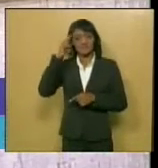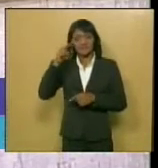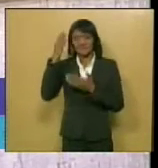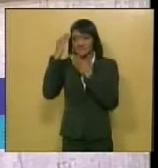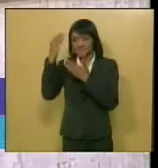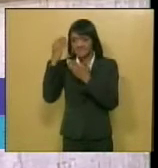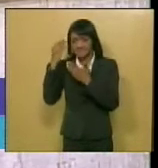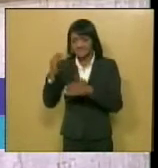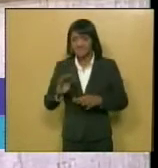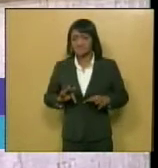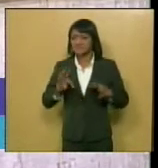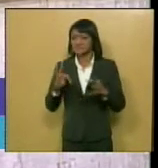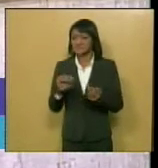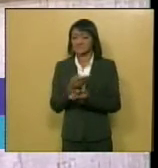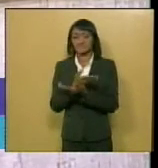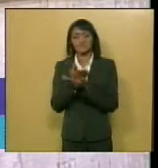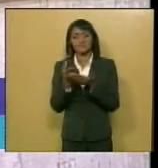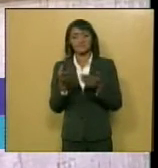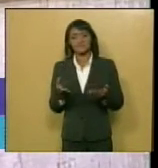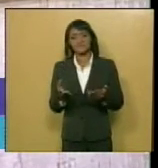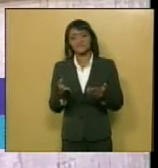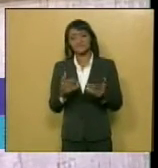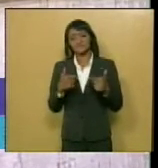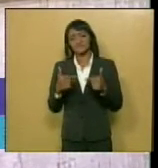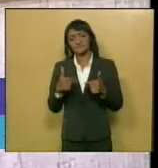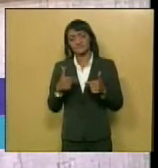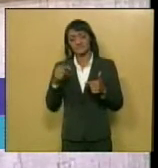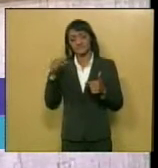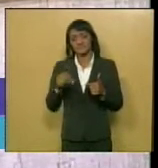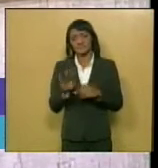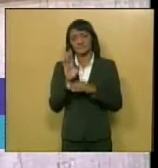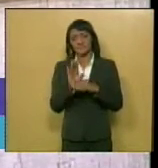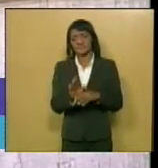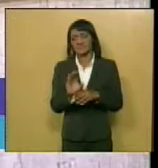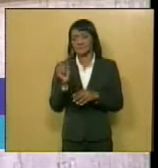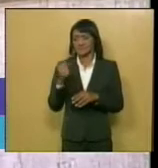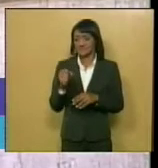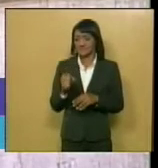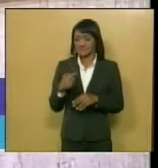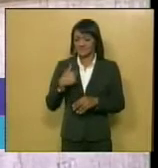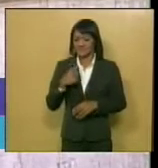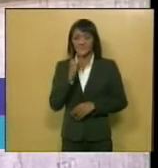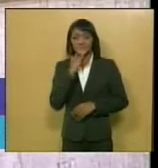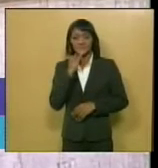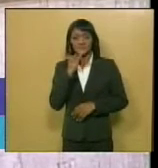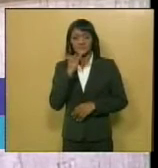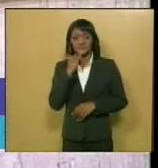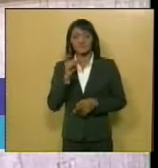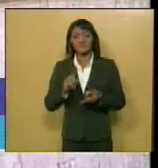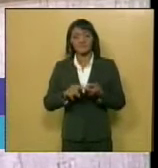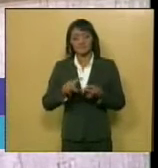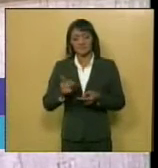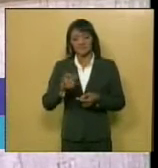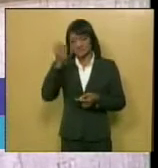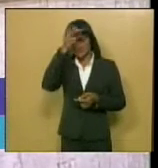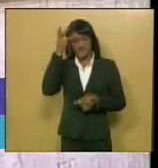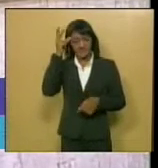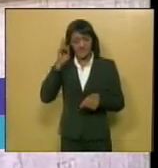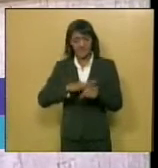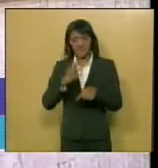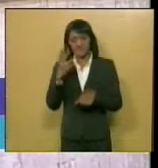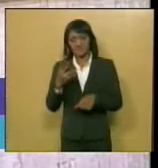eles pelo que fizeram pelo Estado de Sergipe. E como itabaianense que eu sou, que fui prefeito daquela terra por 4 vezes, fui